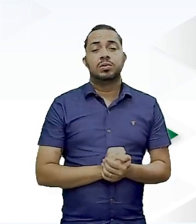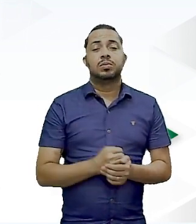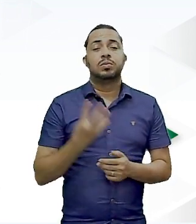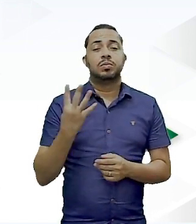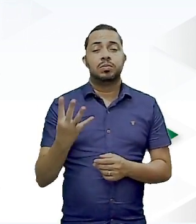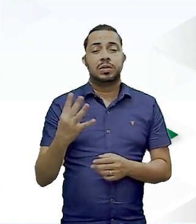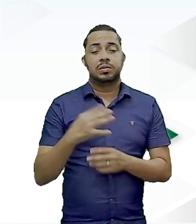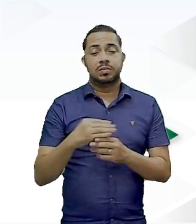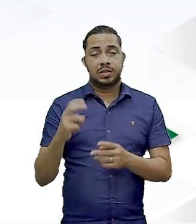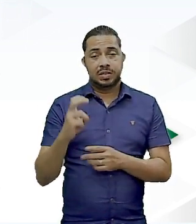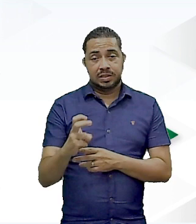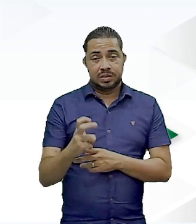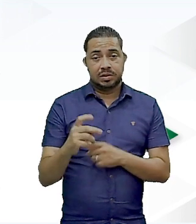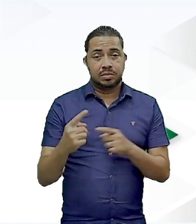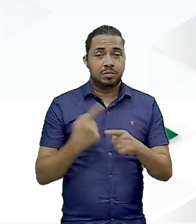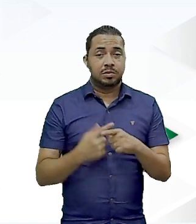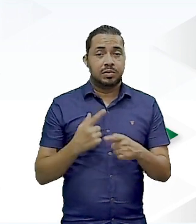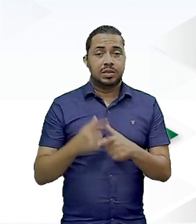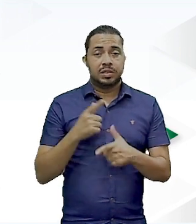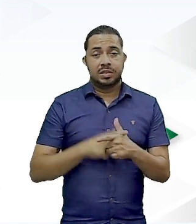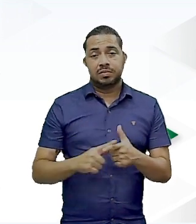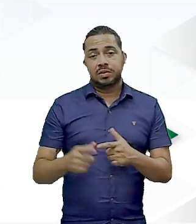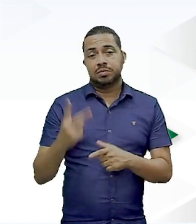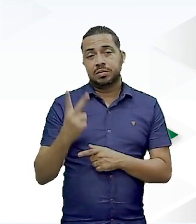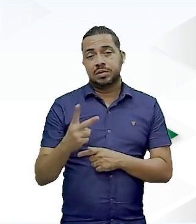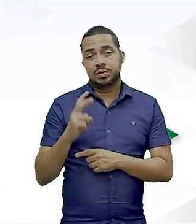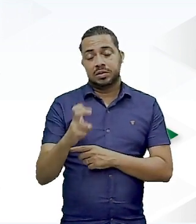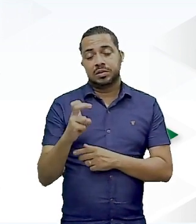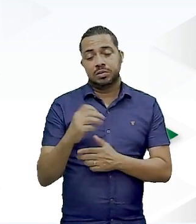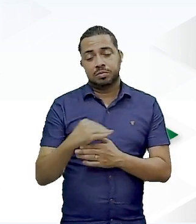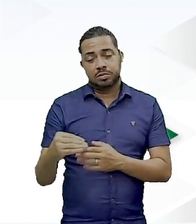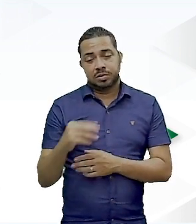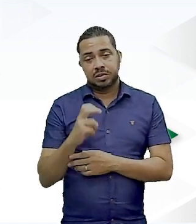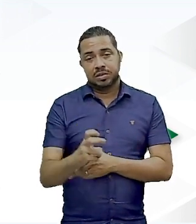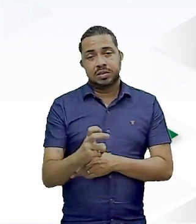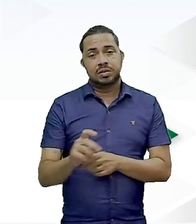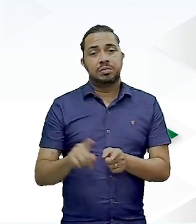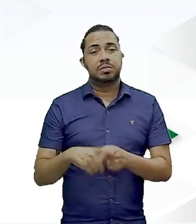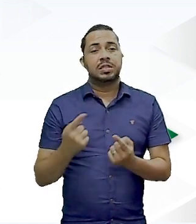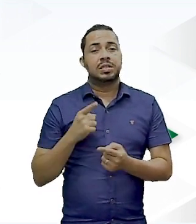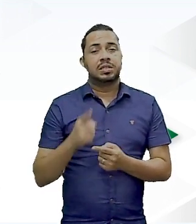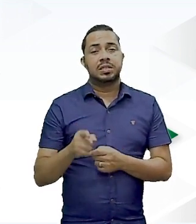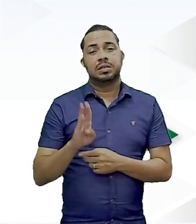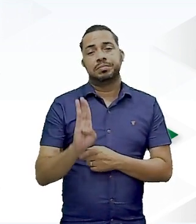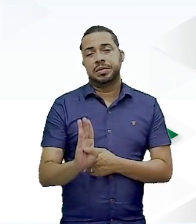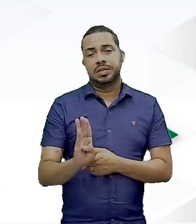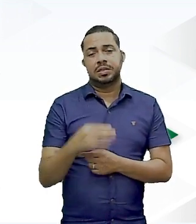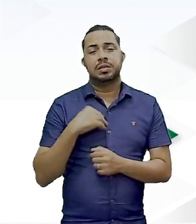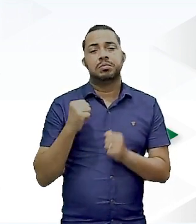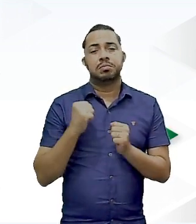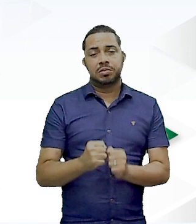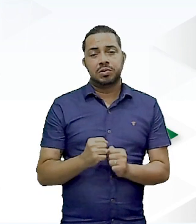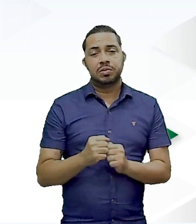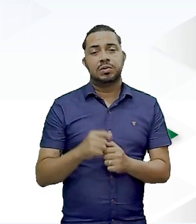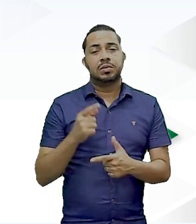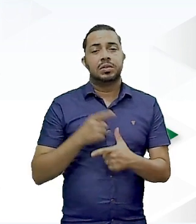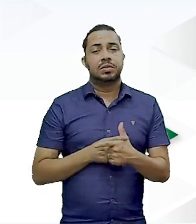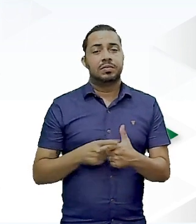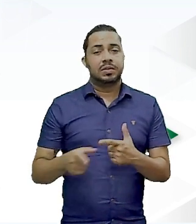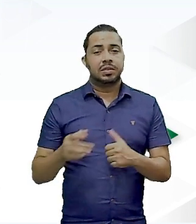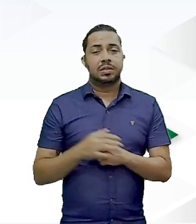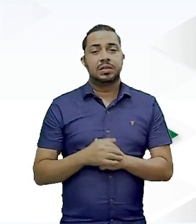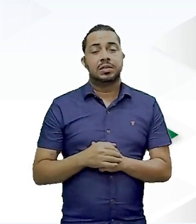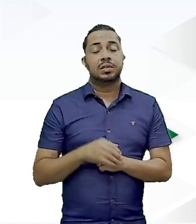4 quintos, porque 4 é dividido por 2, 5 é só por 5. Mas esse item B eu posso dividi-lo, tá